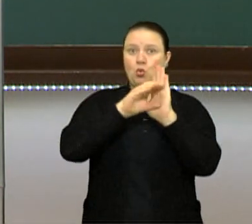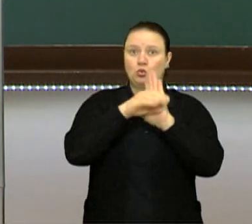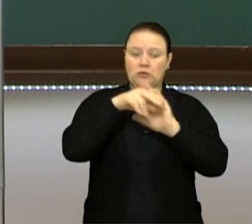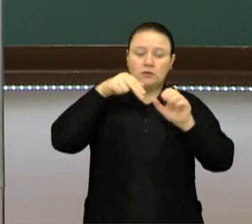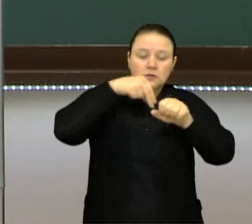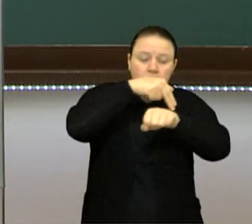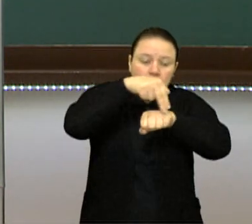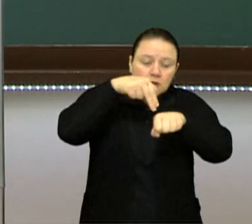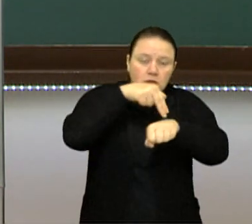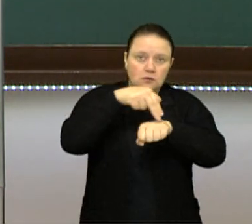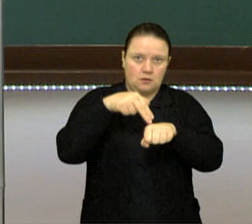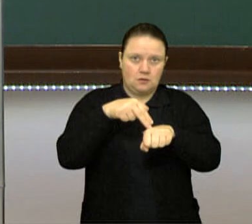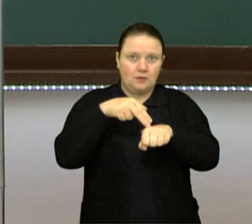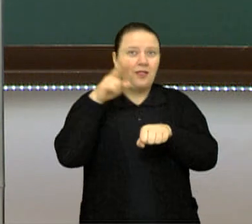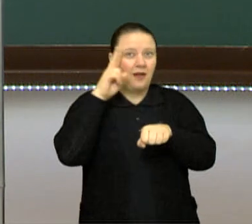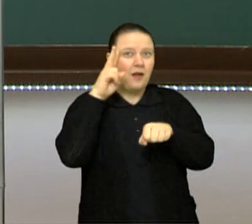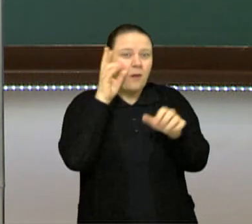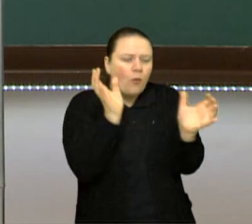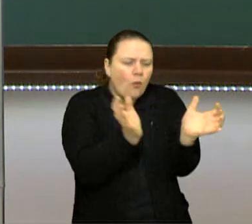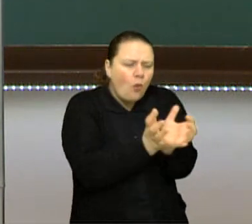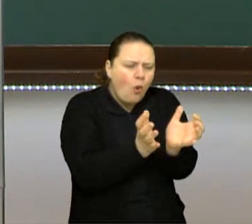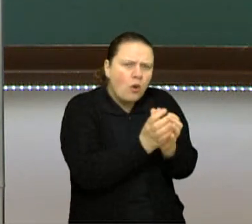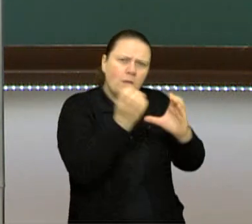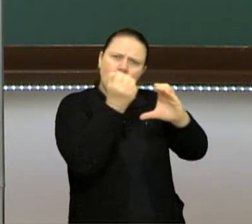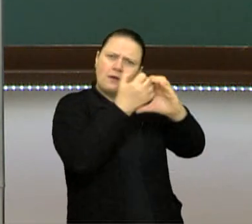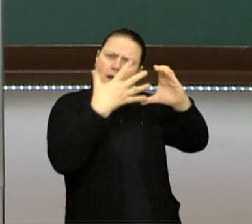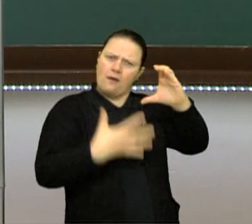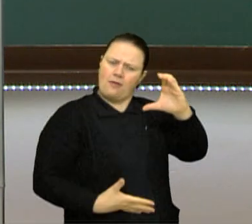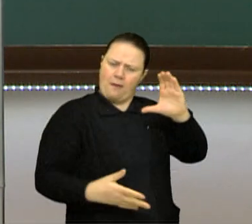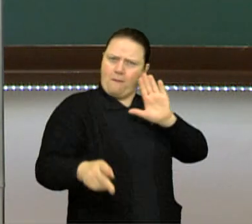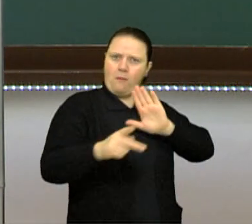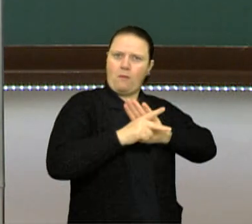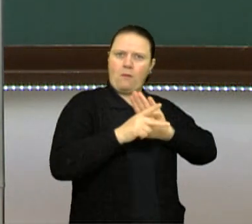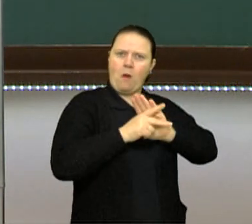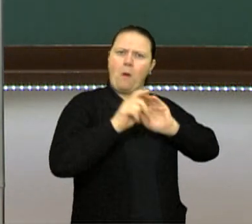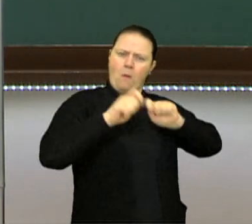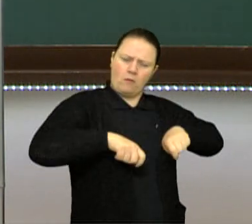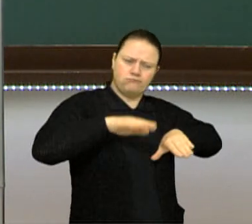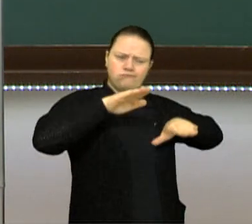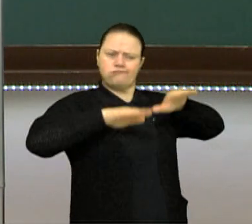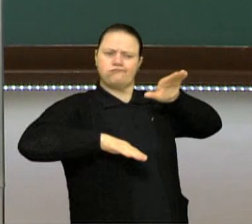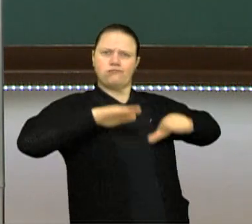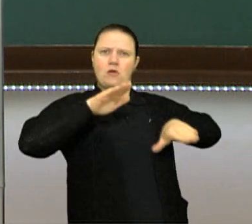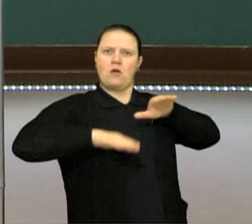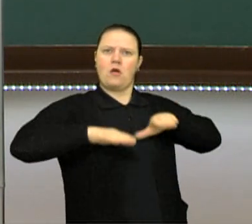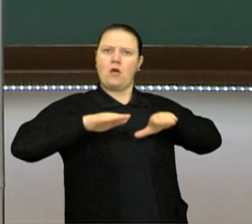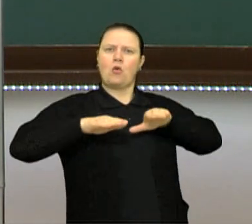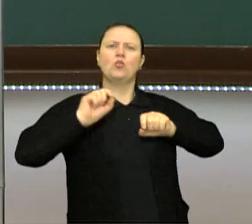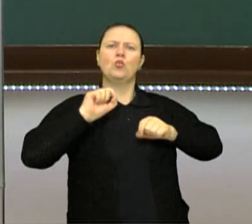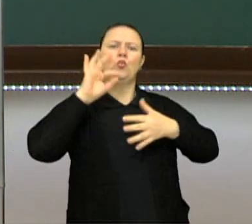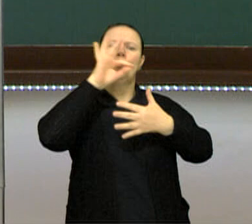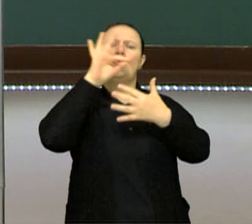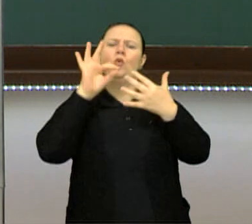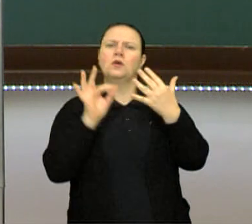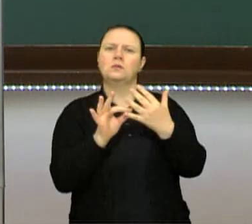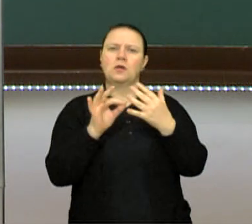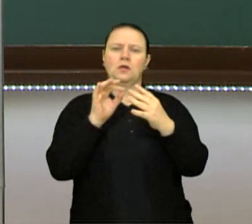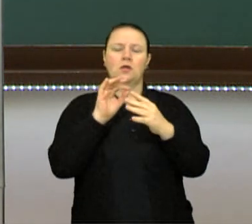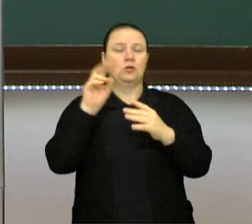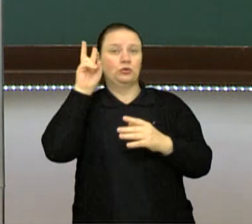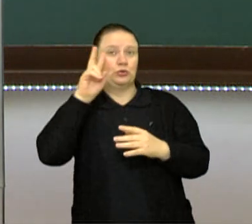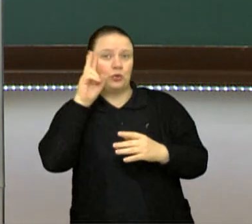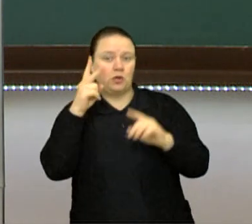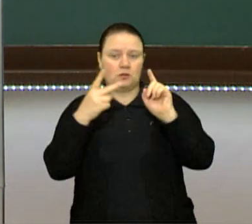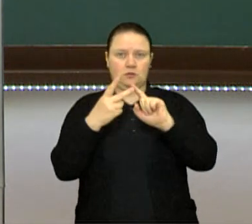aquele grupo com características próprias que podem variar muito dentro do aspecto histórico, social, político,